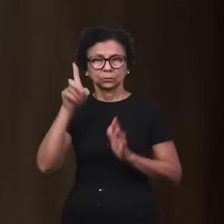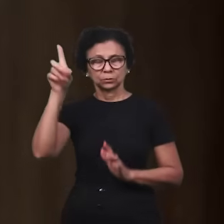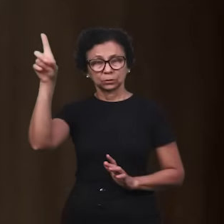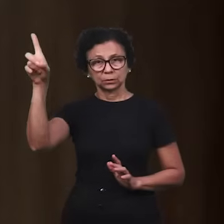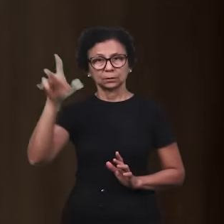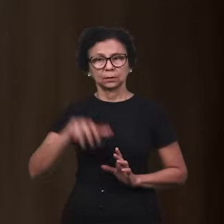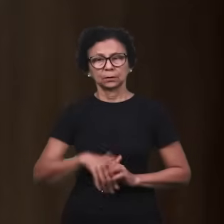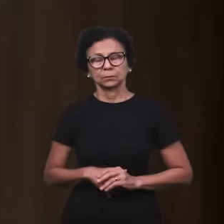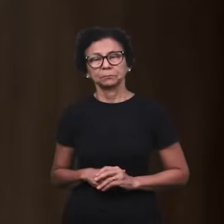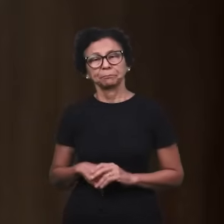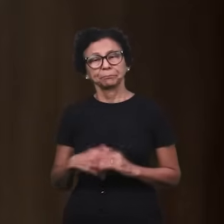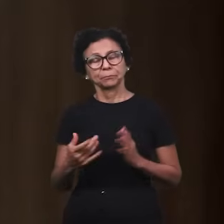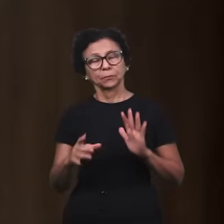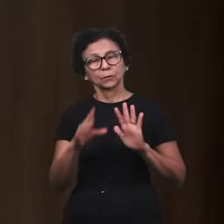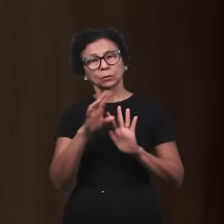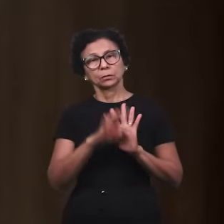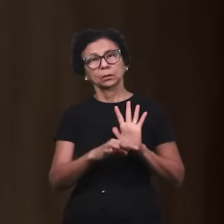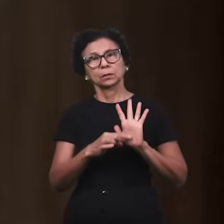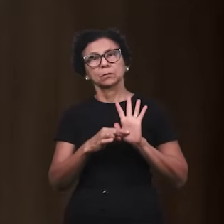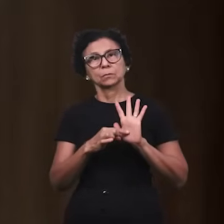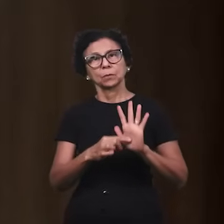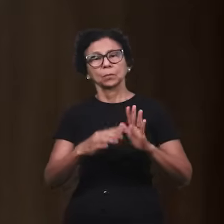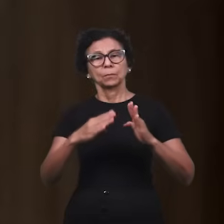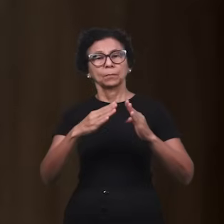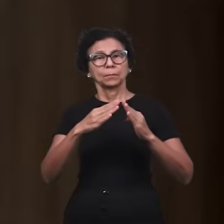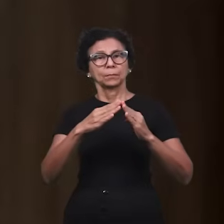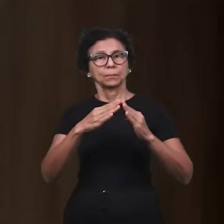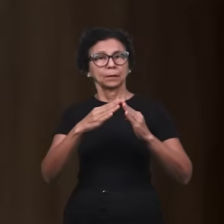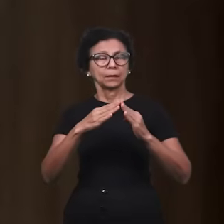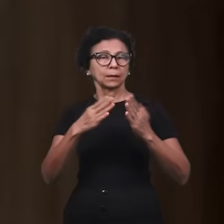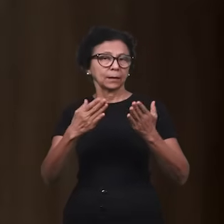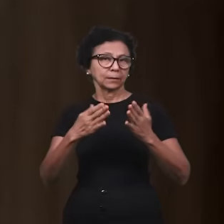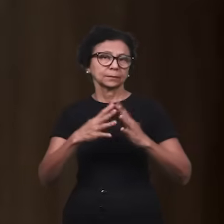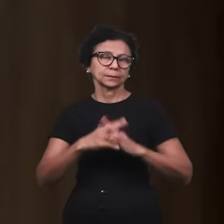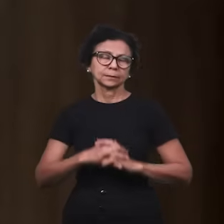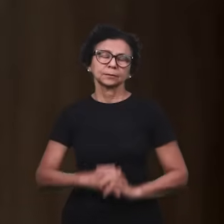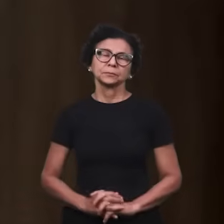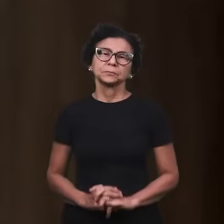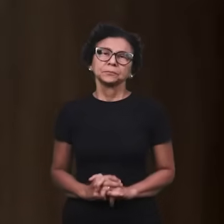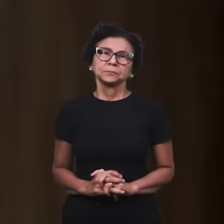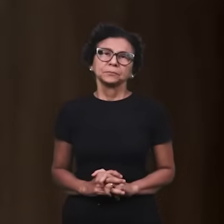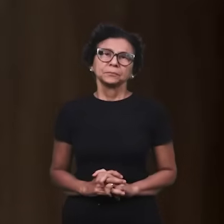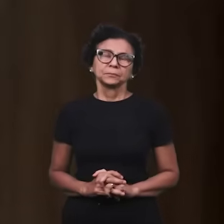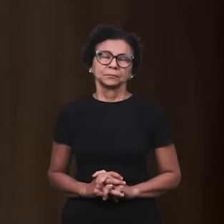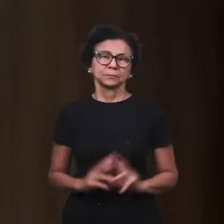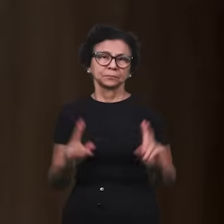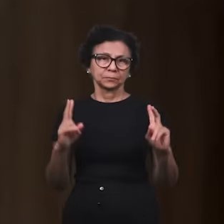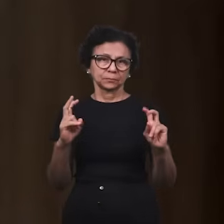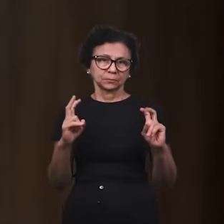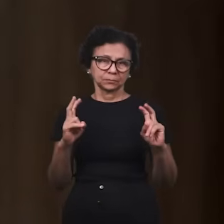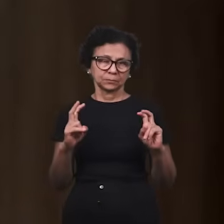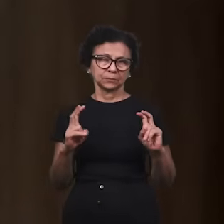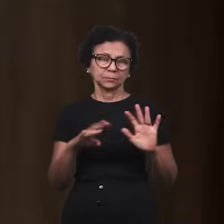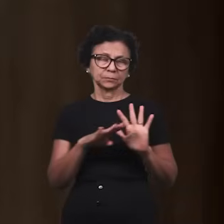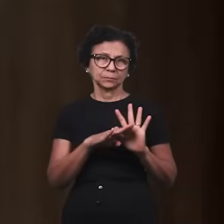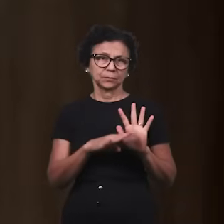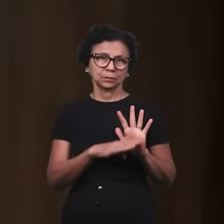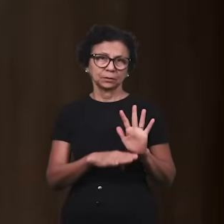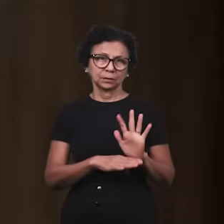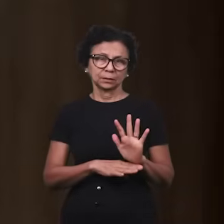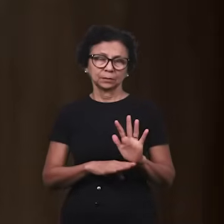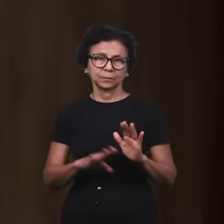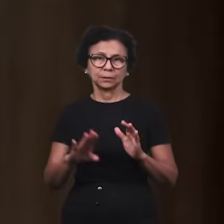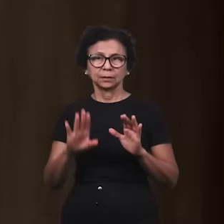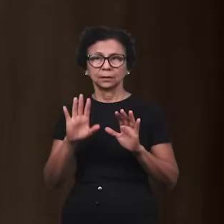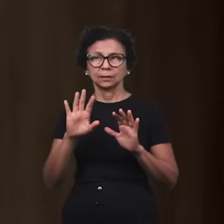em especial lido fala da casa, que fala da residência, que é o tema do nosso programa. Família é